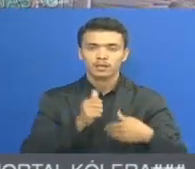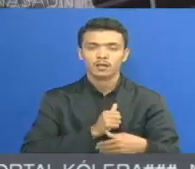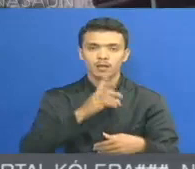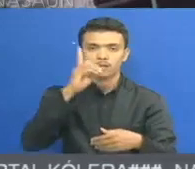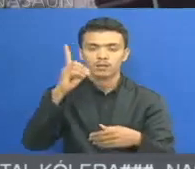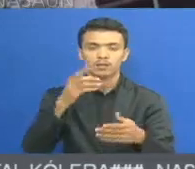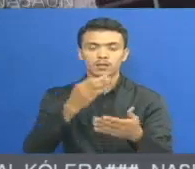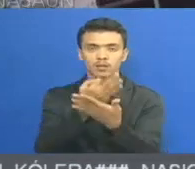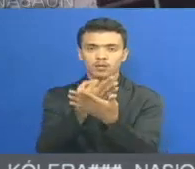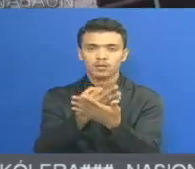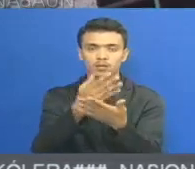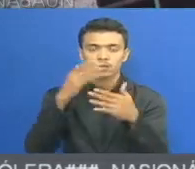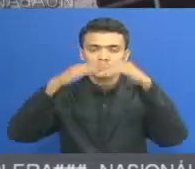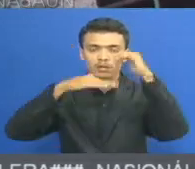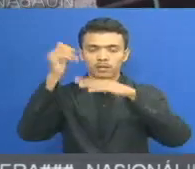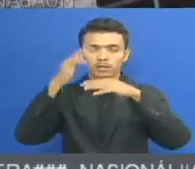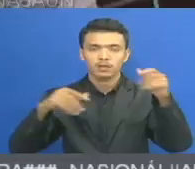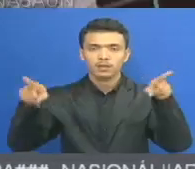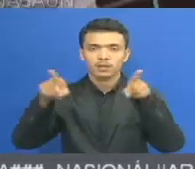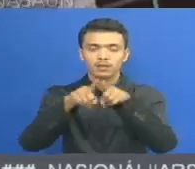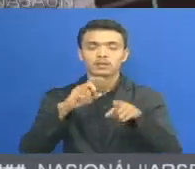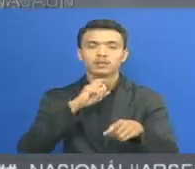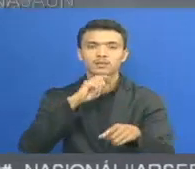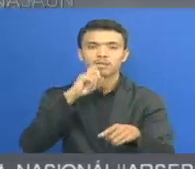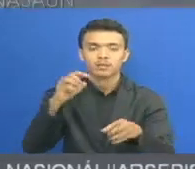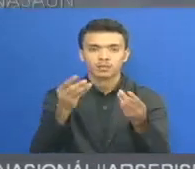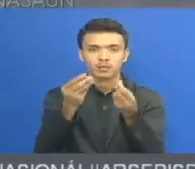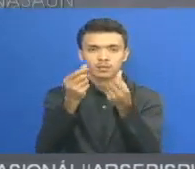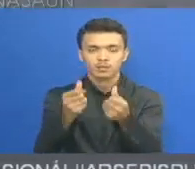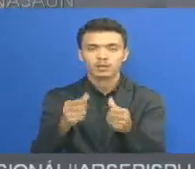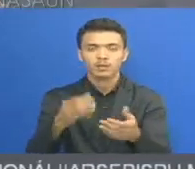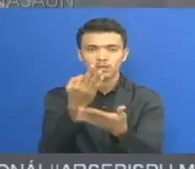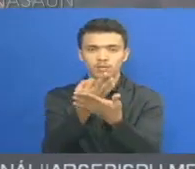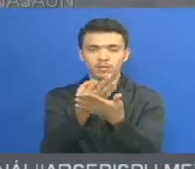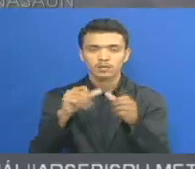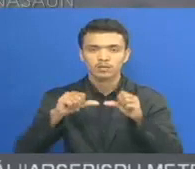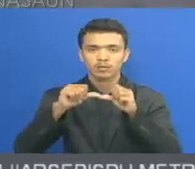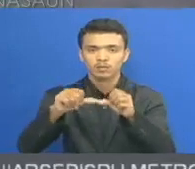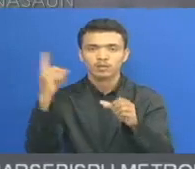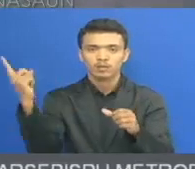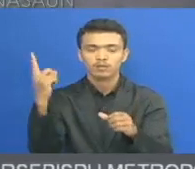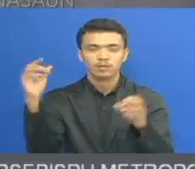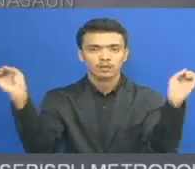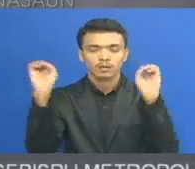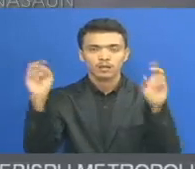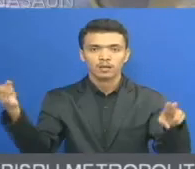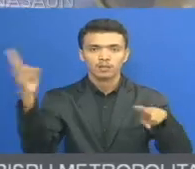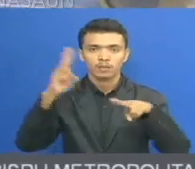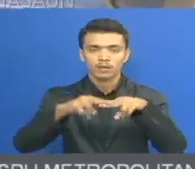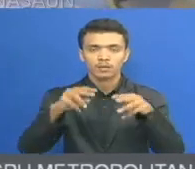preço material construção hanesan besi, zinco no semente, preço continua na fatin, no la aumenta e a